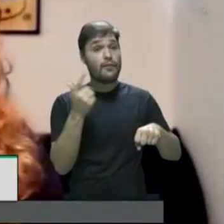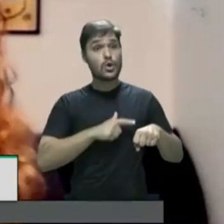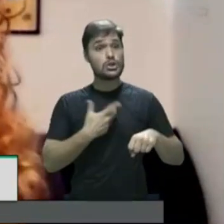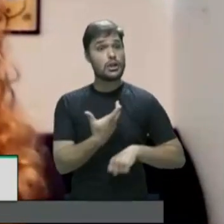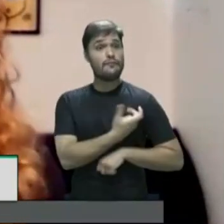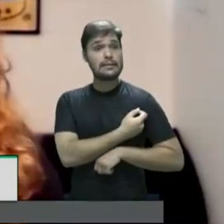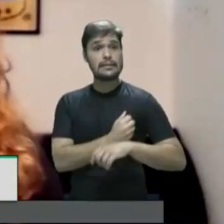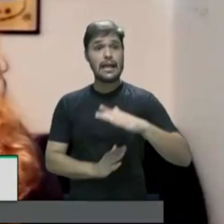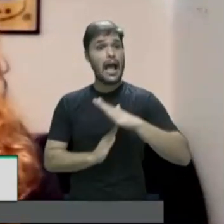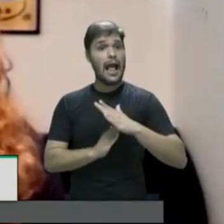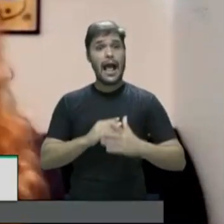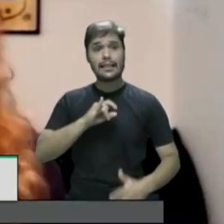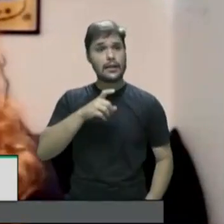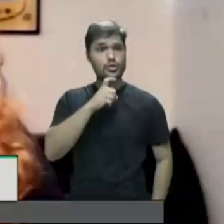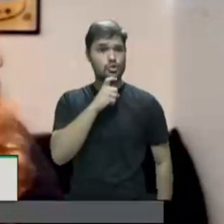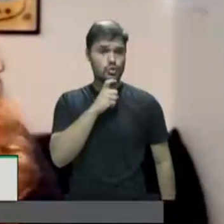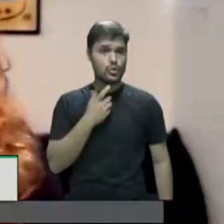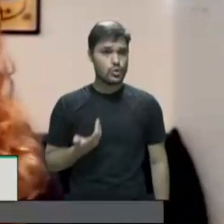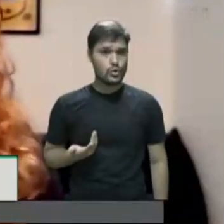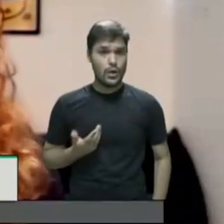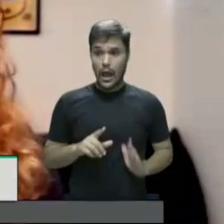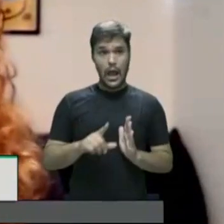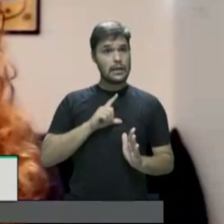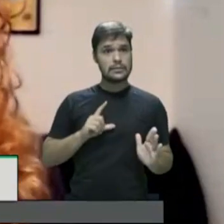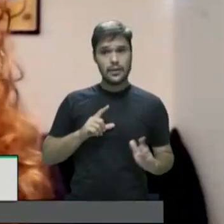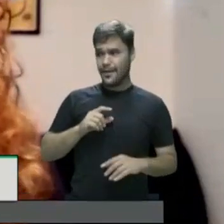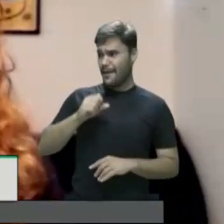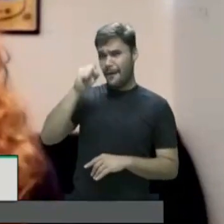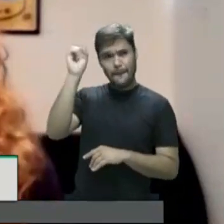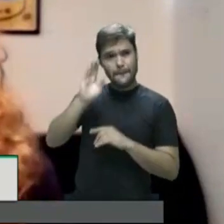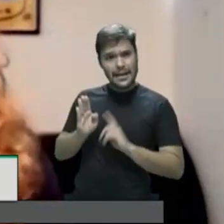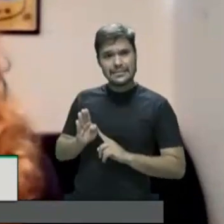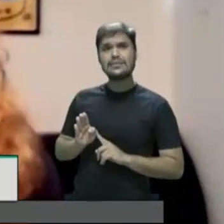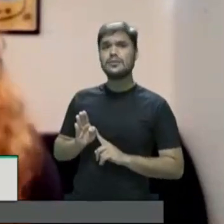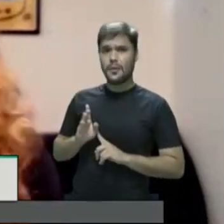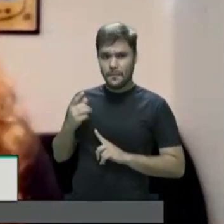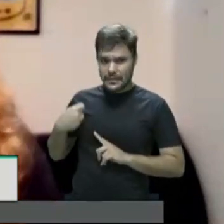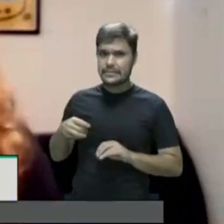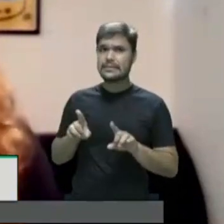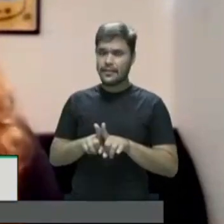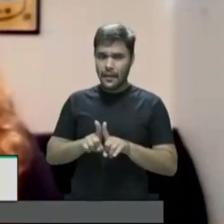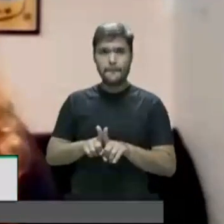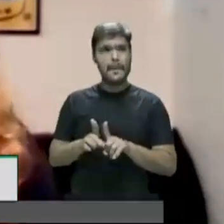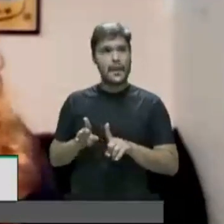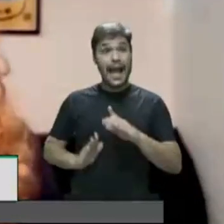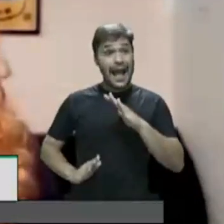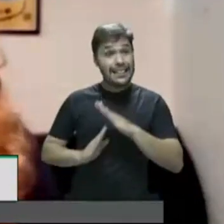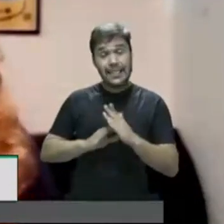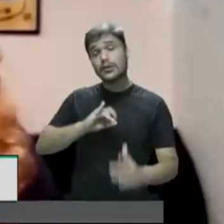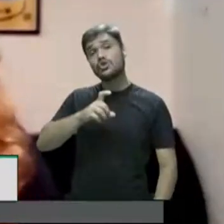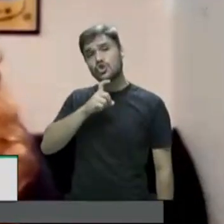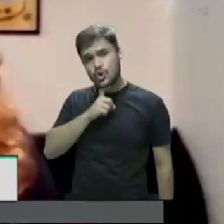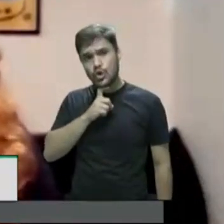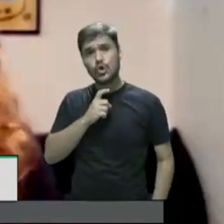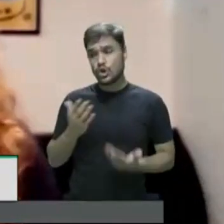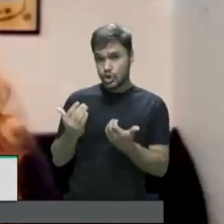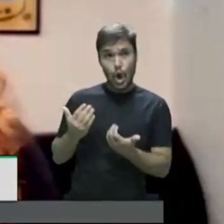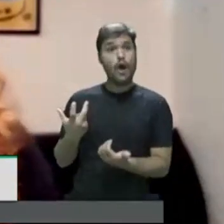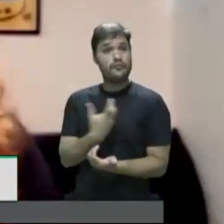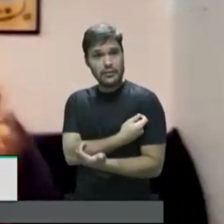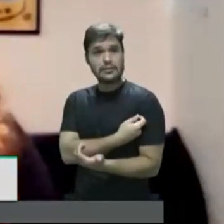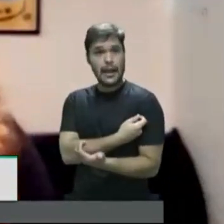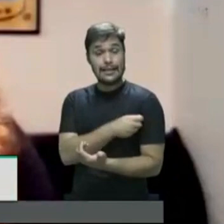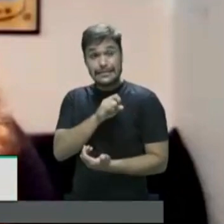até antes. Então, o Brasil, deste tamanho, precisa chegar na idade até julho, senão nós teremos uma